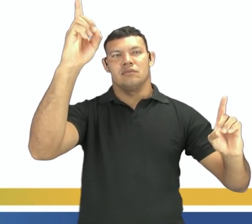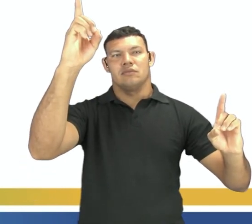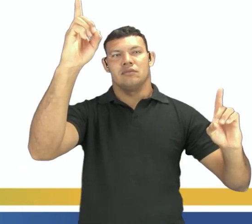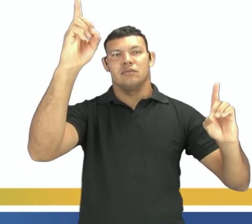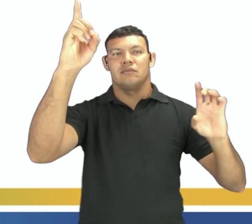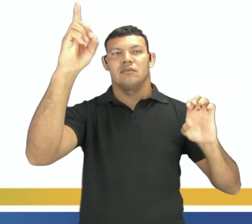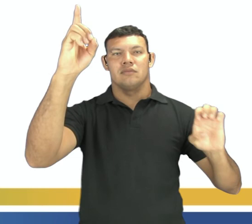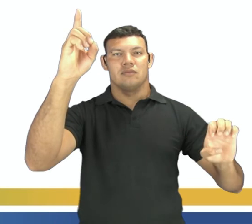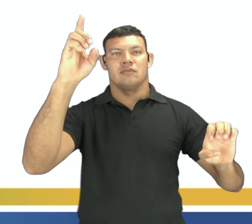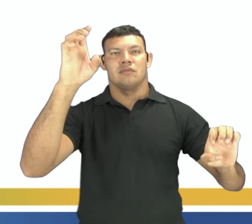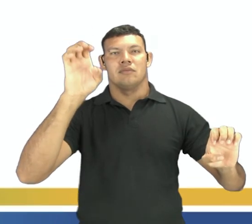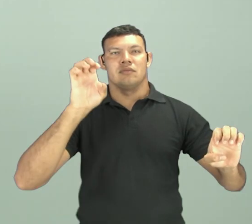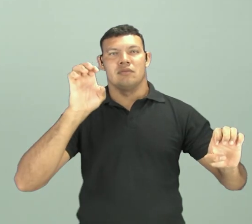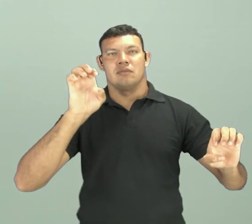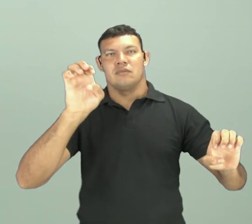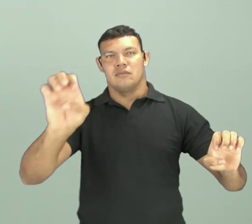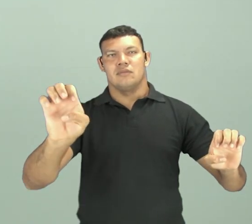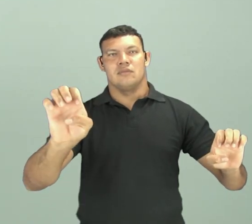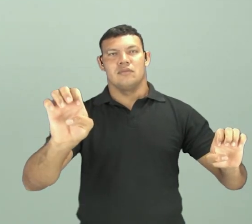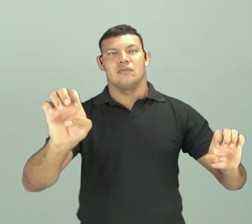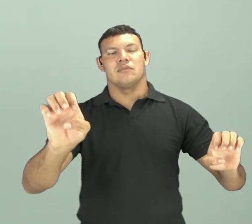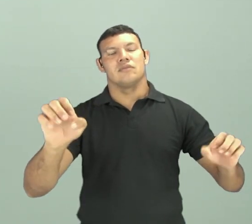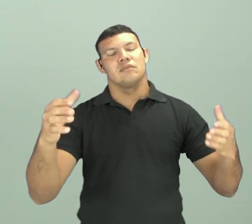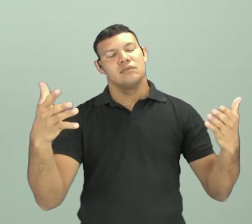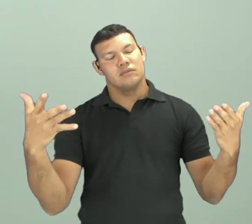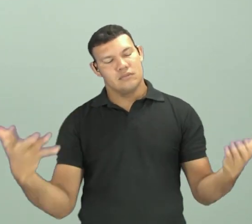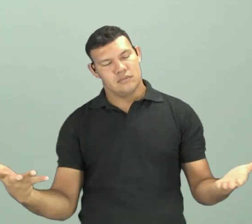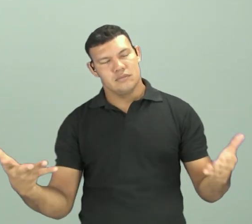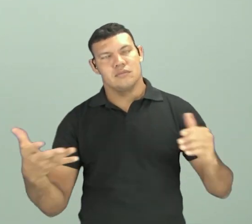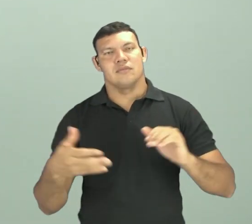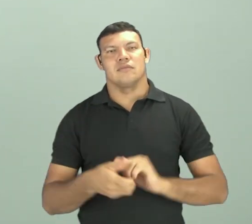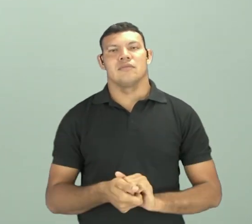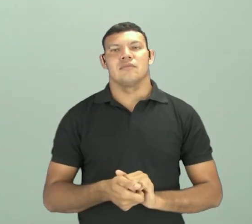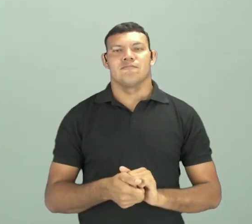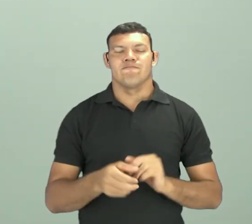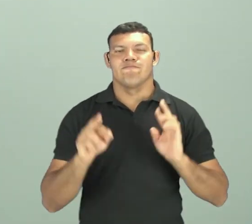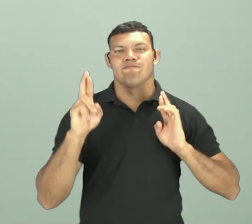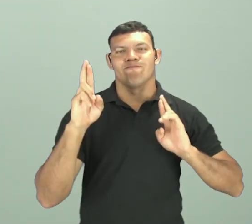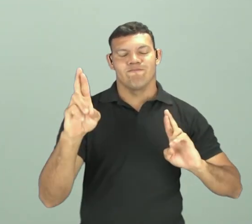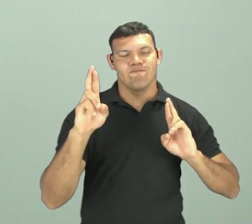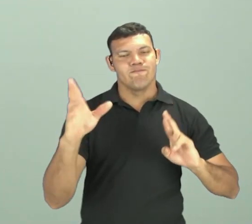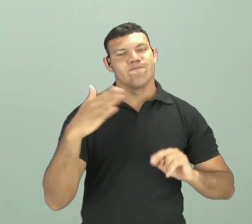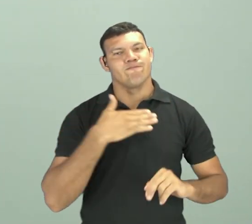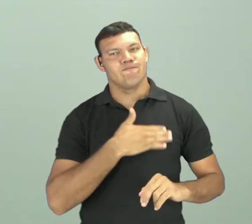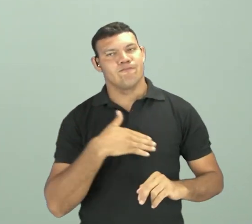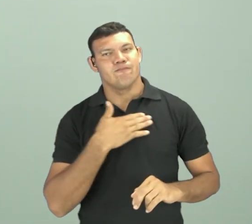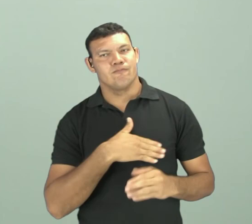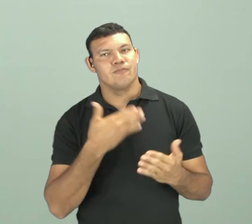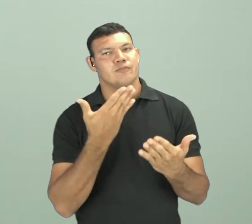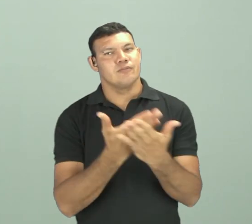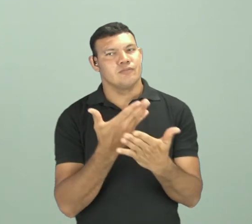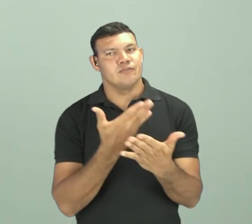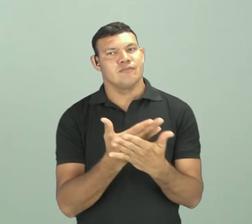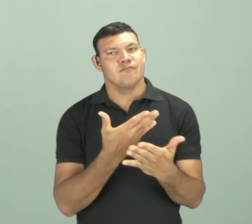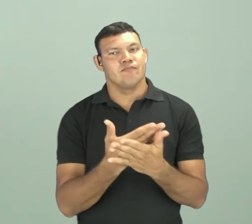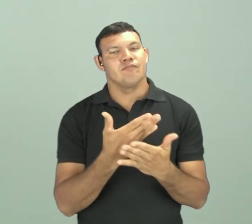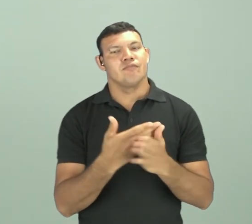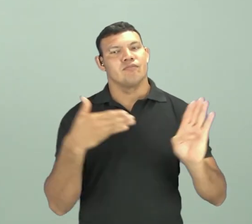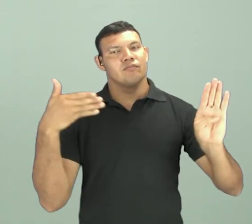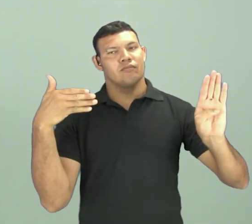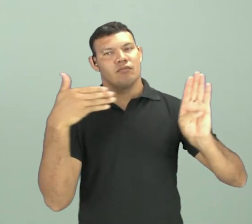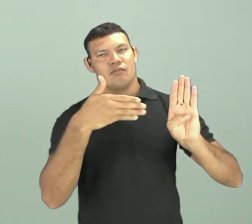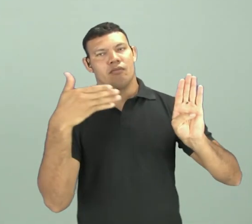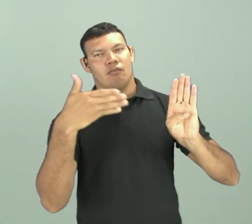substância intercelular. Então, é isso. Espero que vocês tenham gostado da aula. Você pode estar acessando